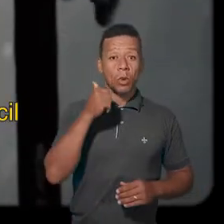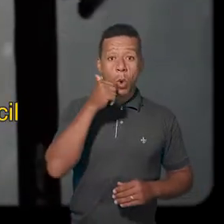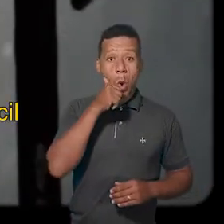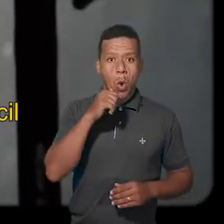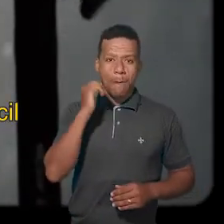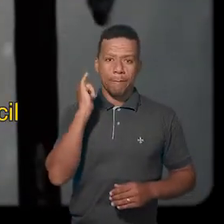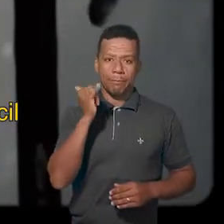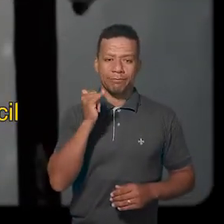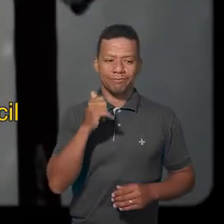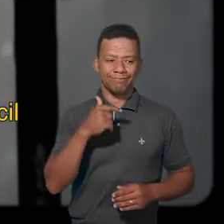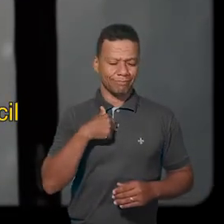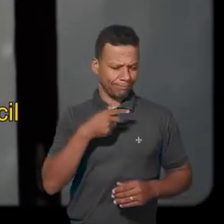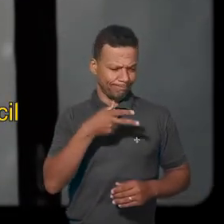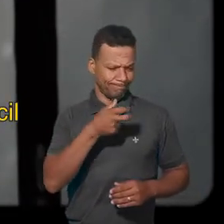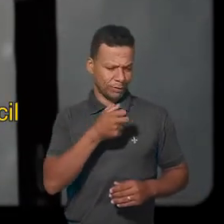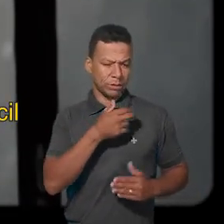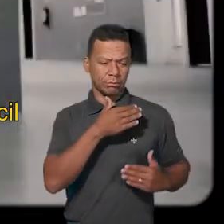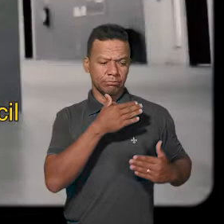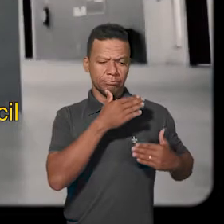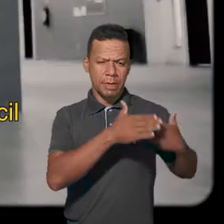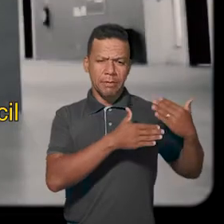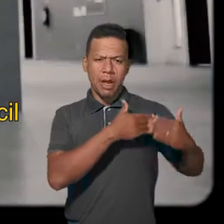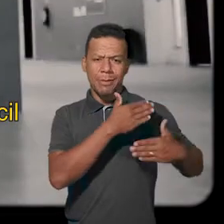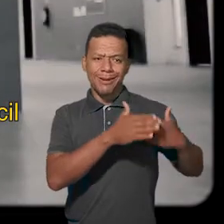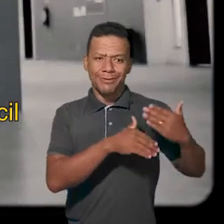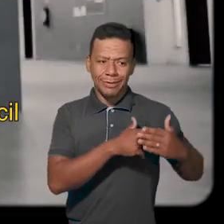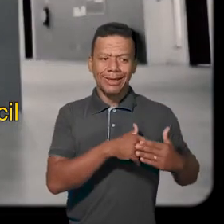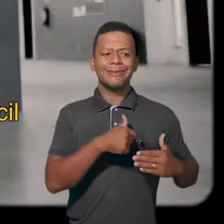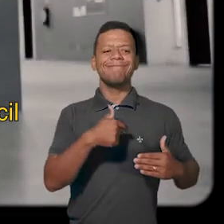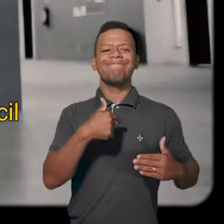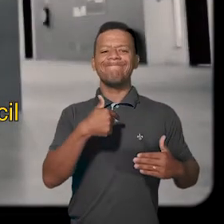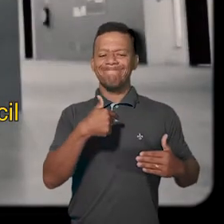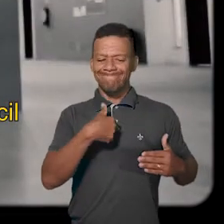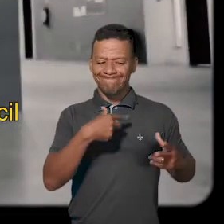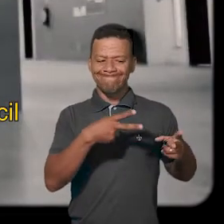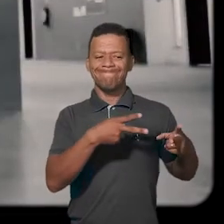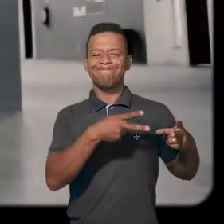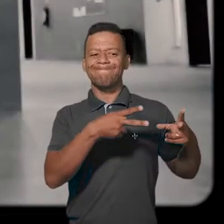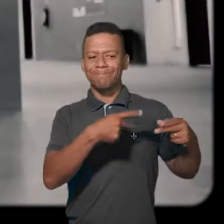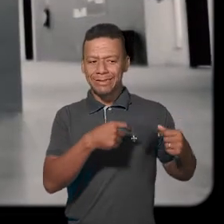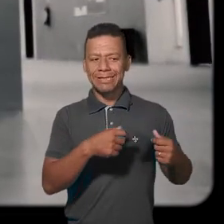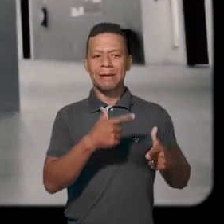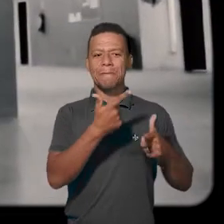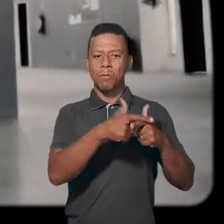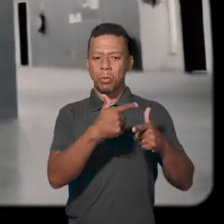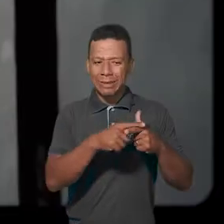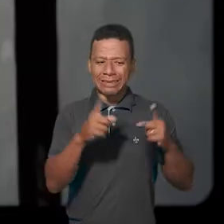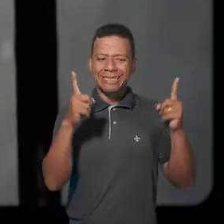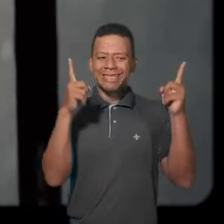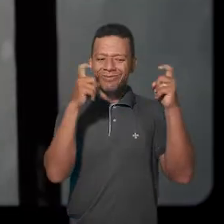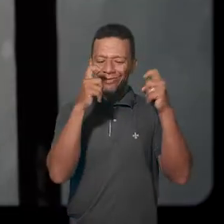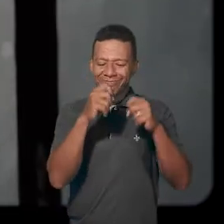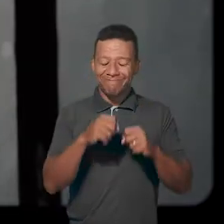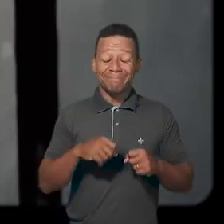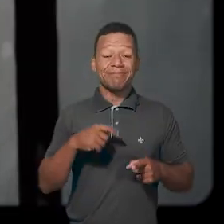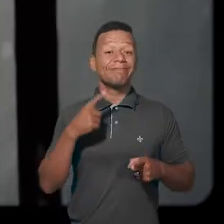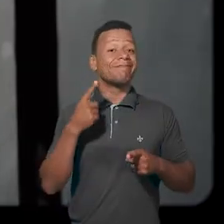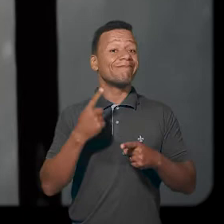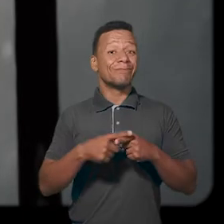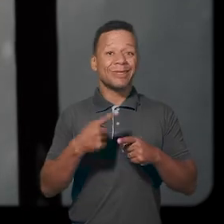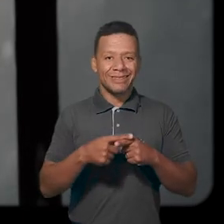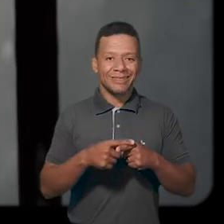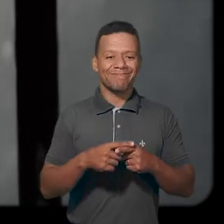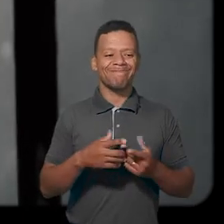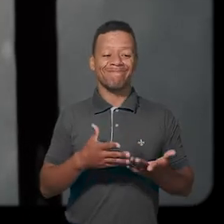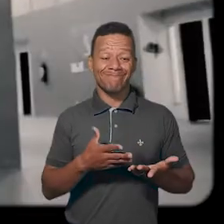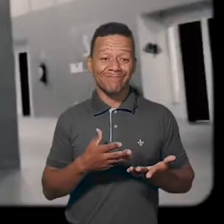Observando o histórico deste espaço, não é difícil entender o motivo de haver tantas nuances, noções e perspectivas diferentes de quem